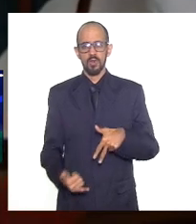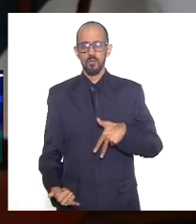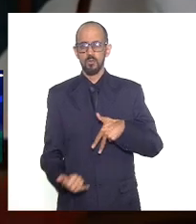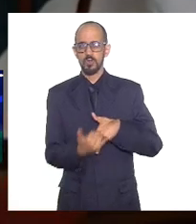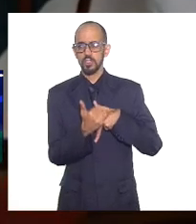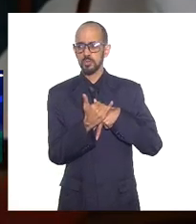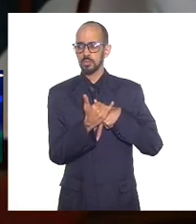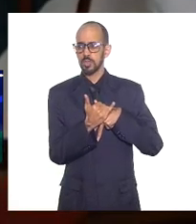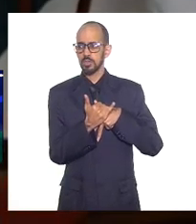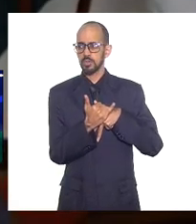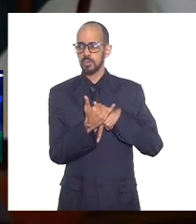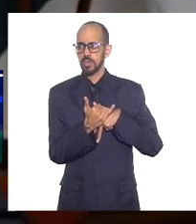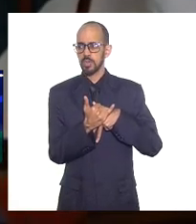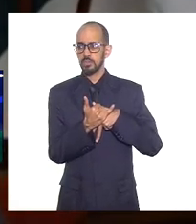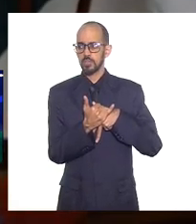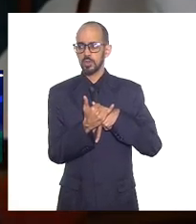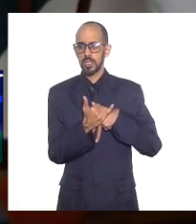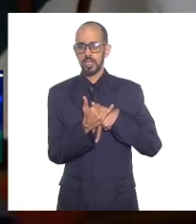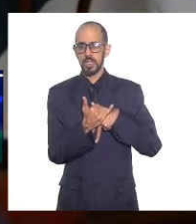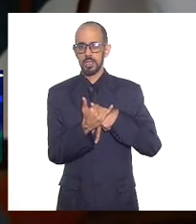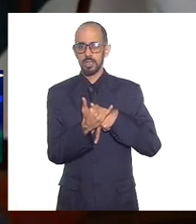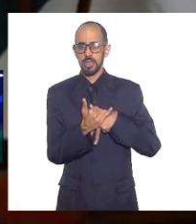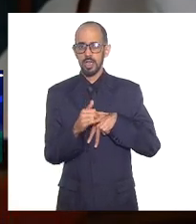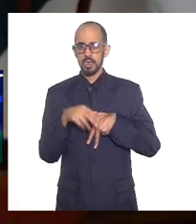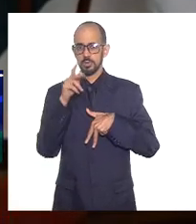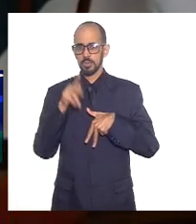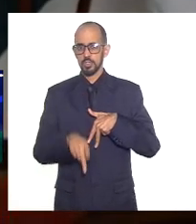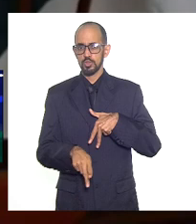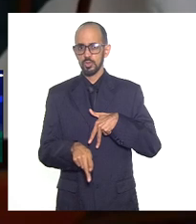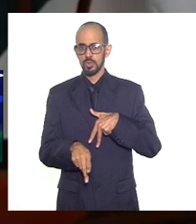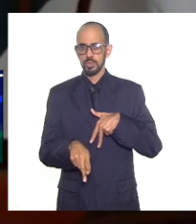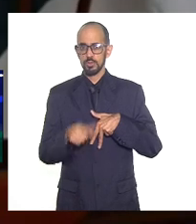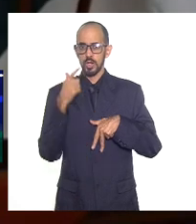menos favorecidas para poder ter um punhadinho de voto